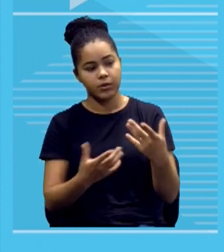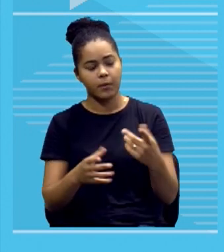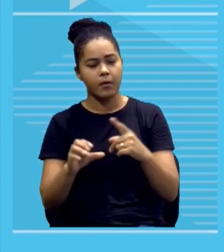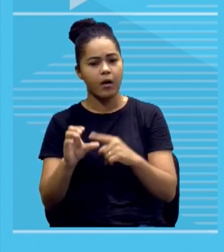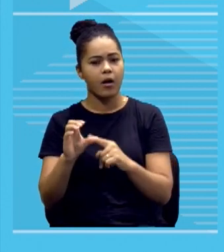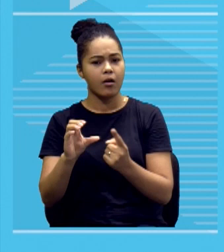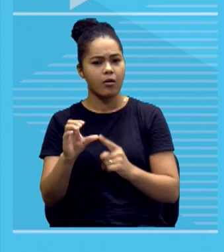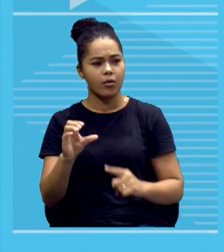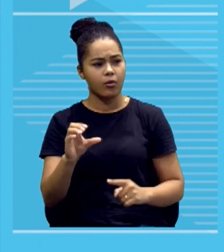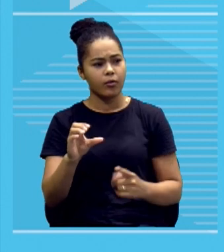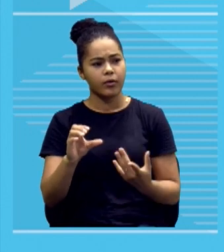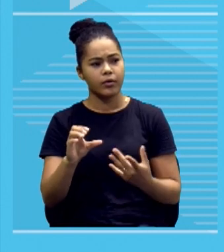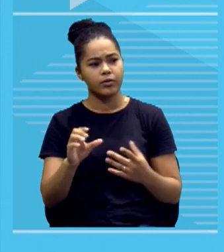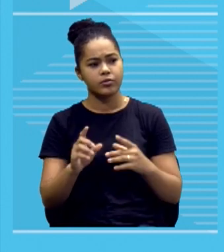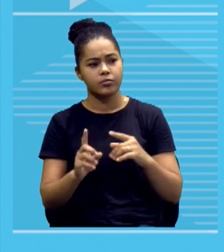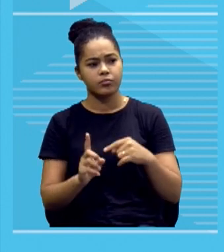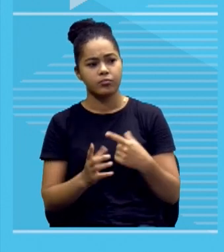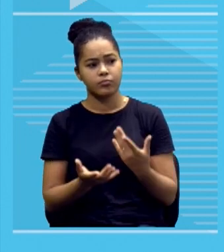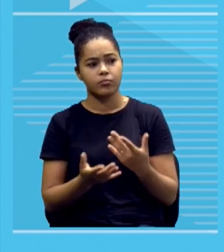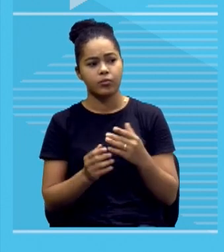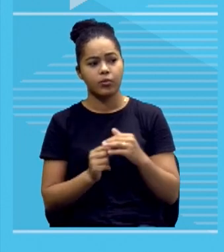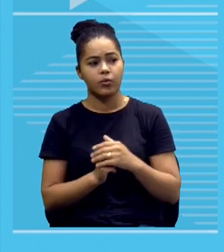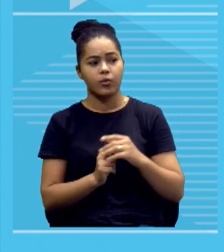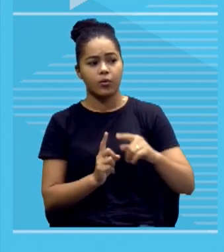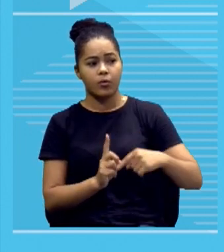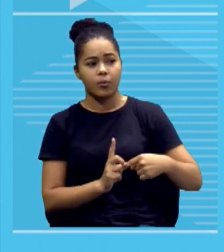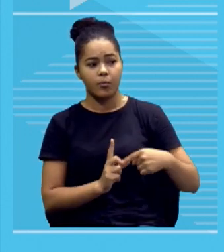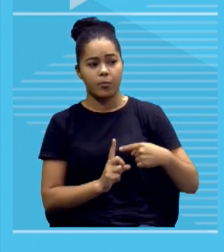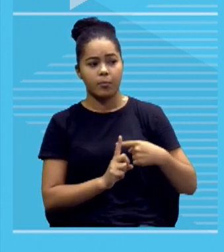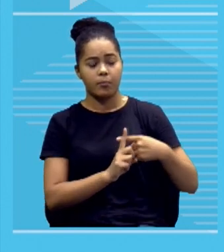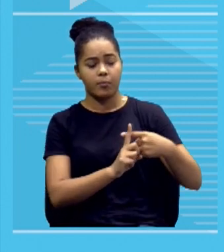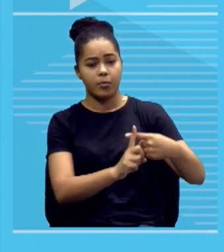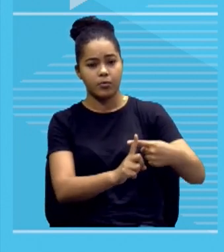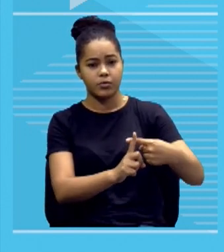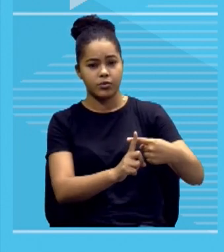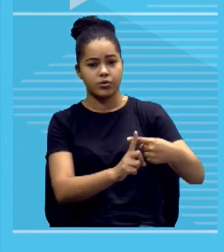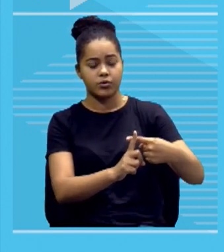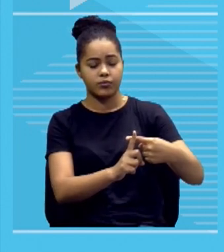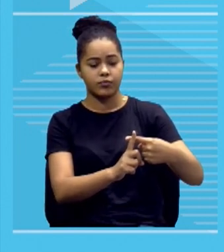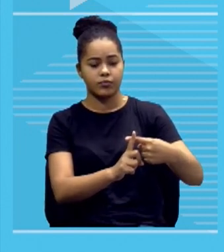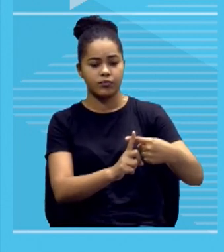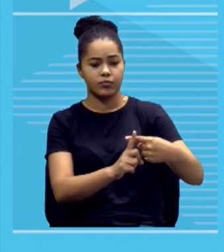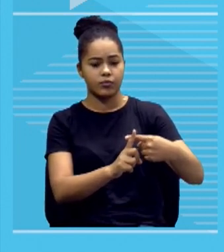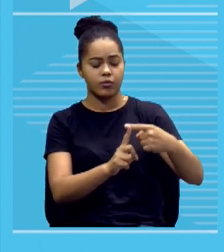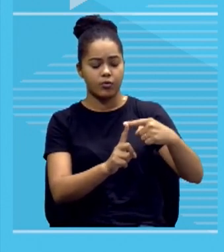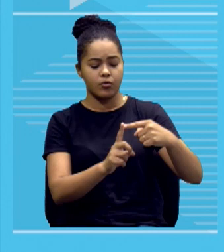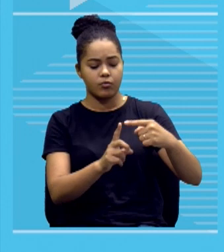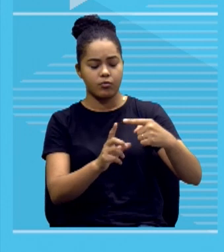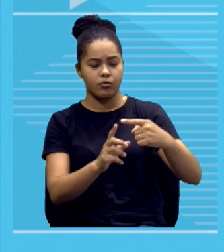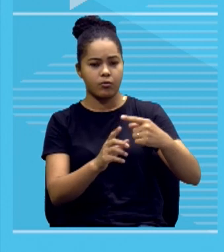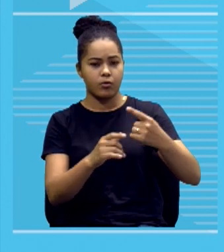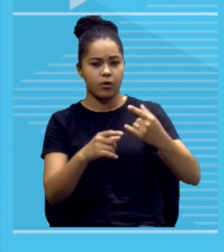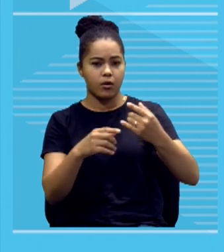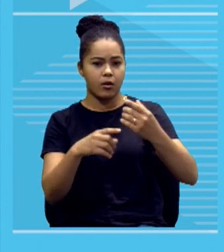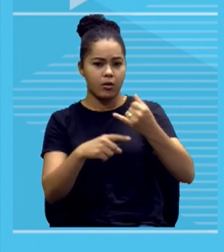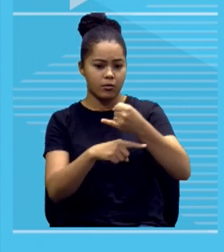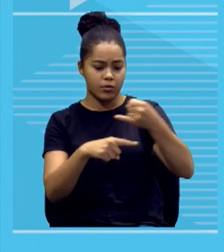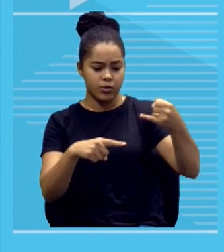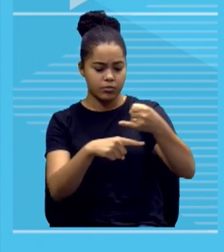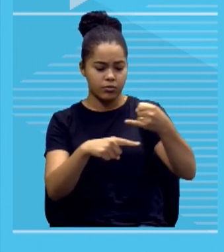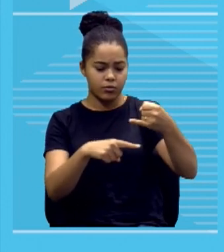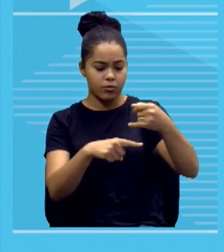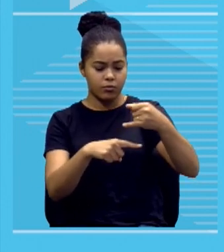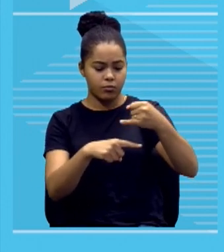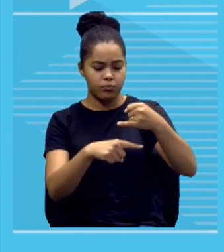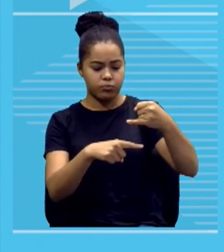onde? Está indo do polo mais positivo para o polo menos, né? Então, ele está indo do polo mais para o polo menos.